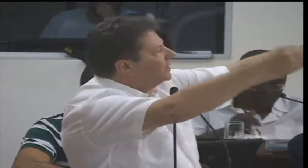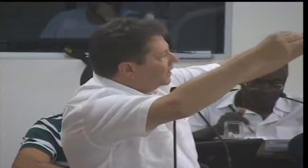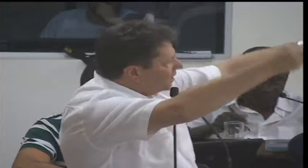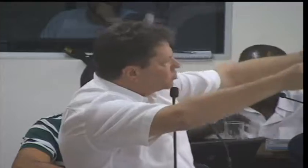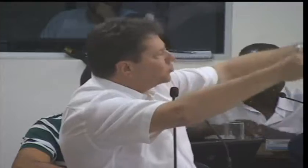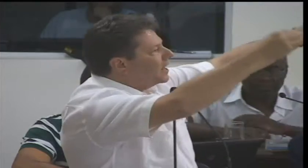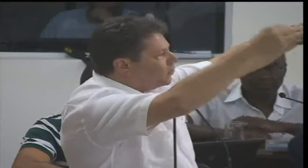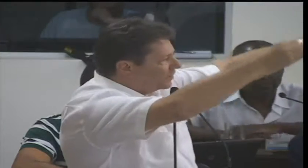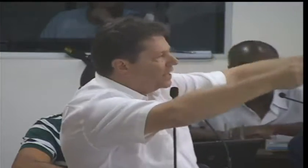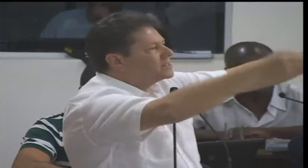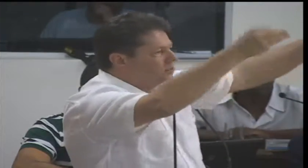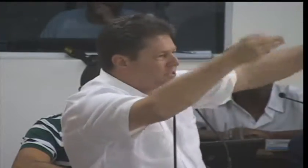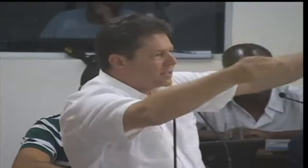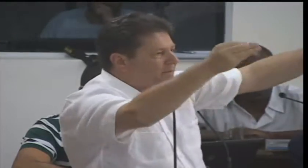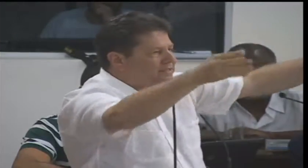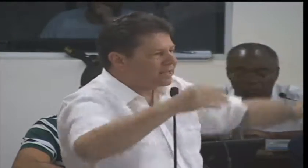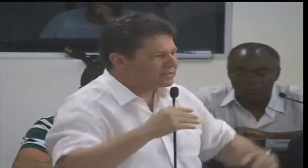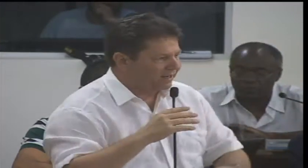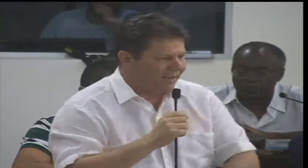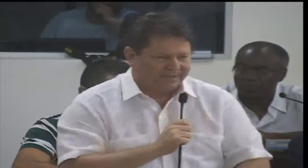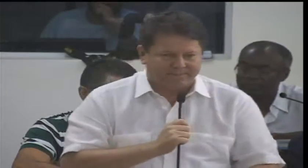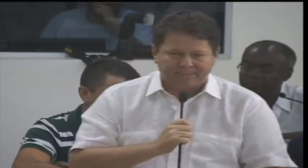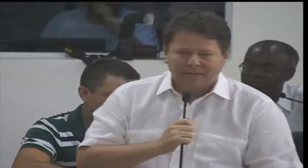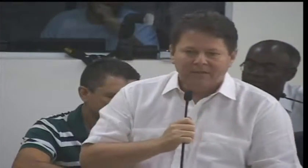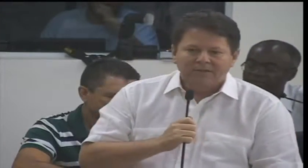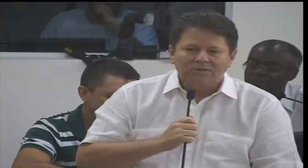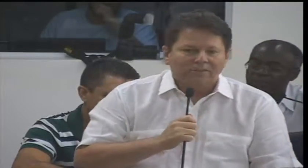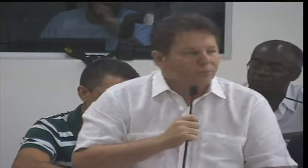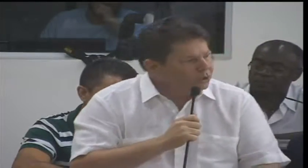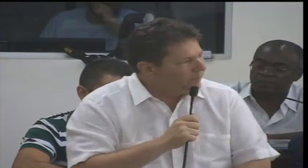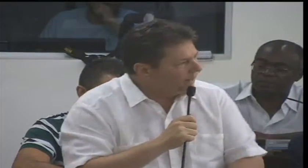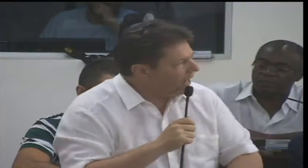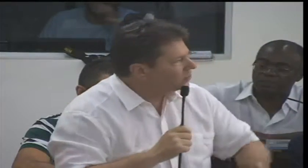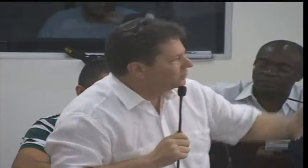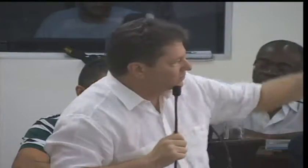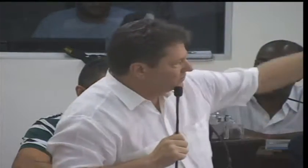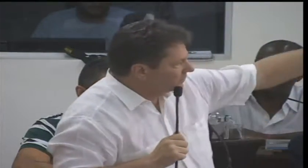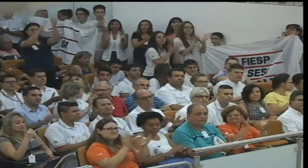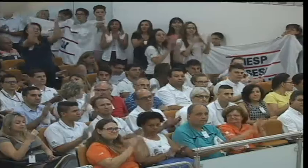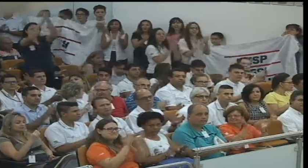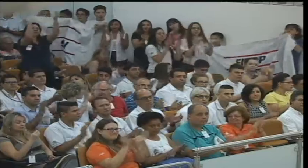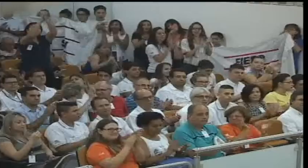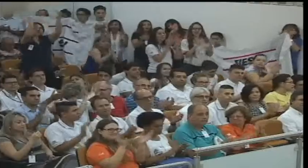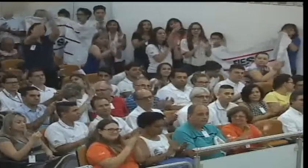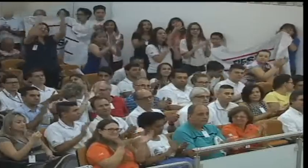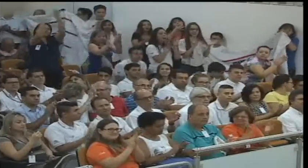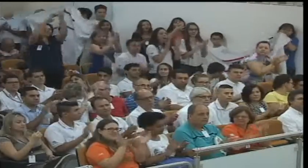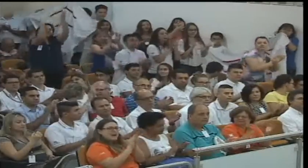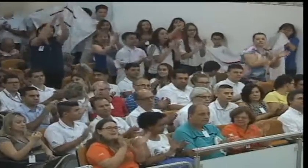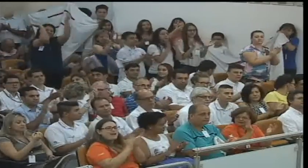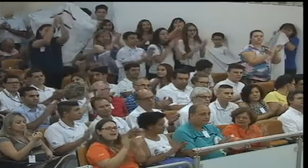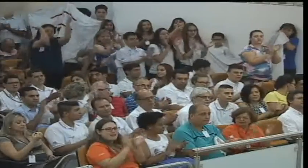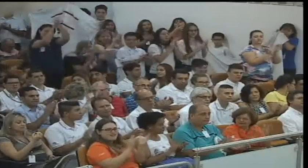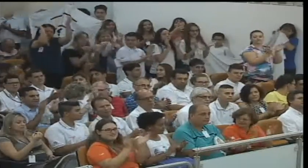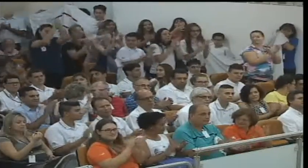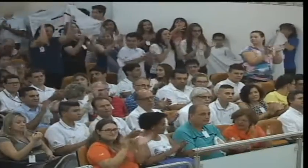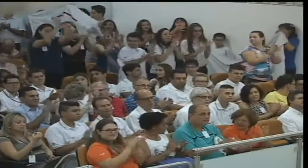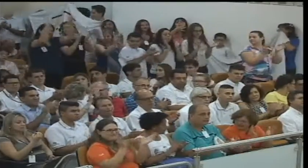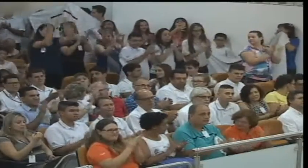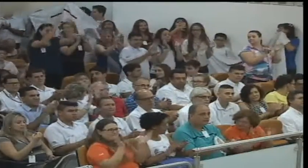acontecer isso que aconteça no sistema SESI-SENAI. Muito obrigado. Deus abençoe cada um de vocês.